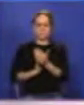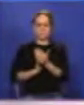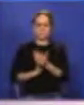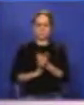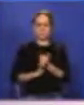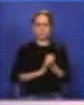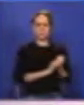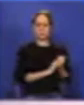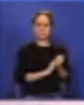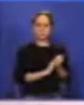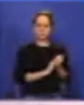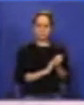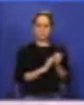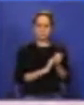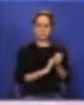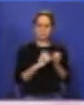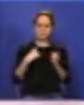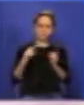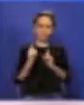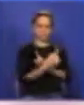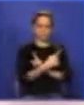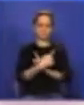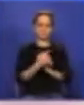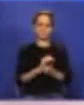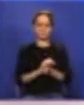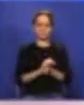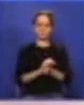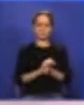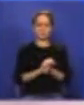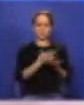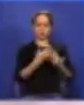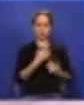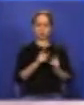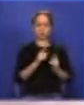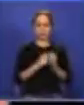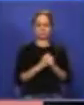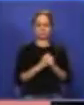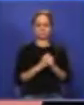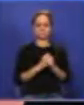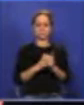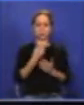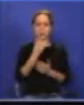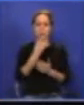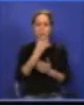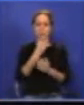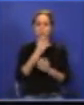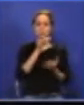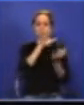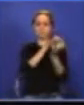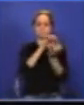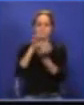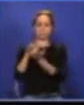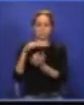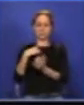aqui para este lado. Ora, o que é que nos trouxe aqui? Trouxe-lhe dois tipos de aparelhos.